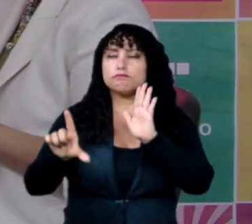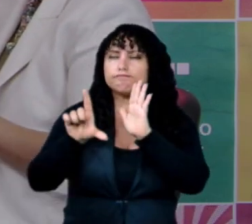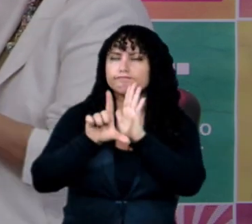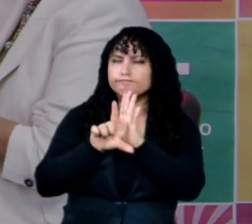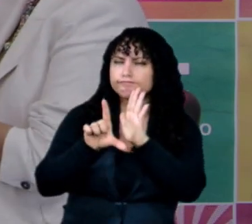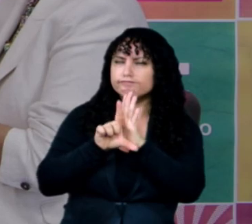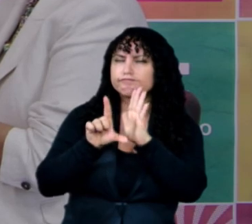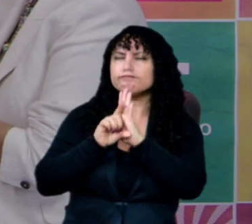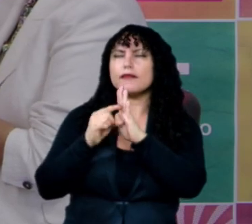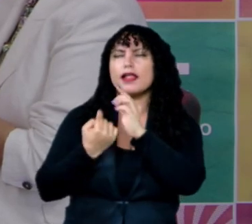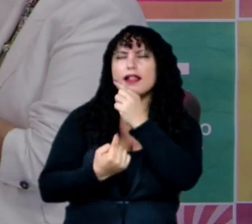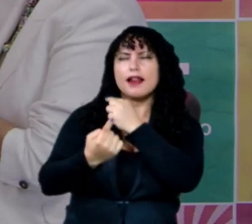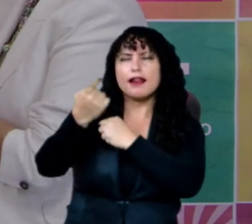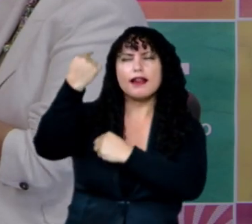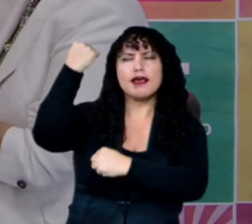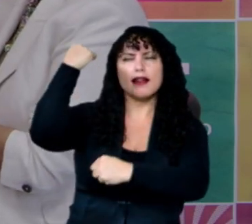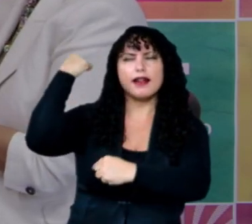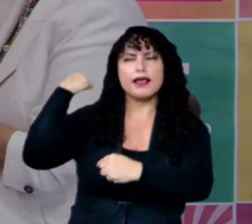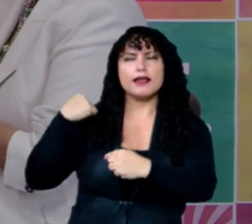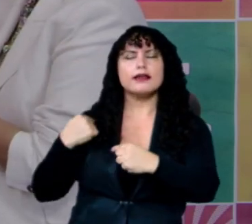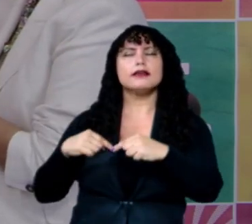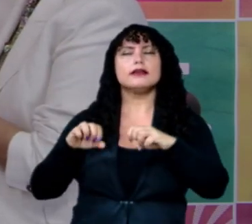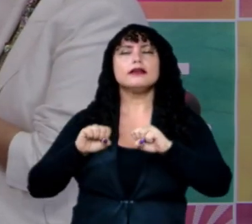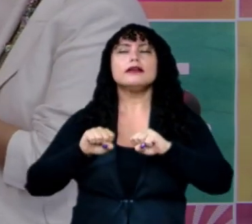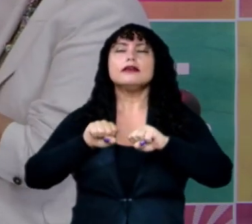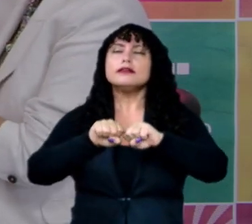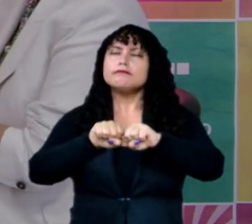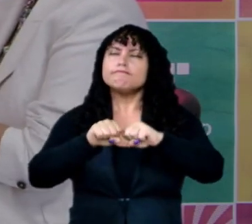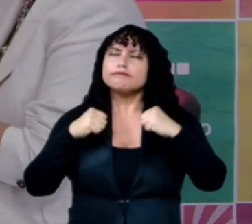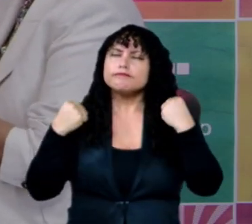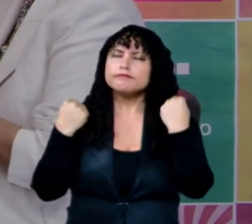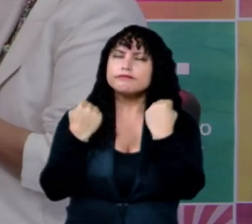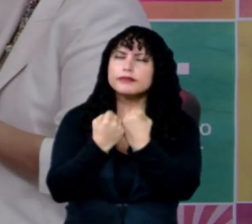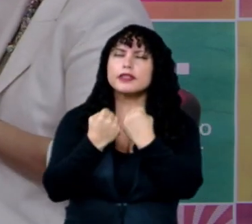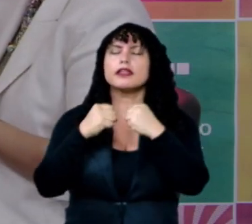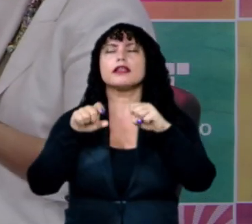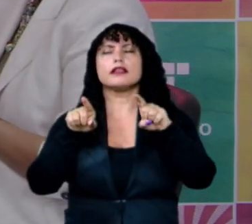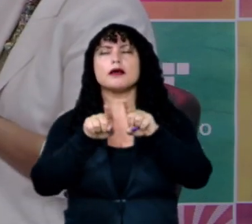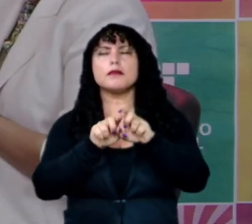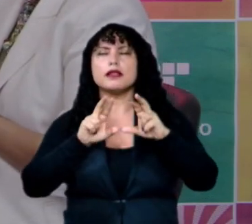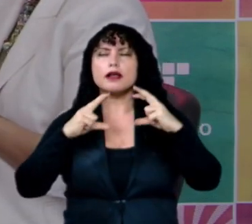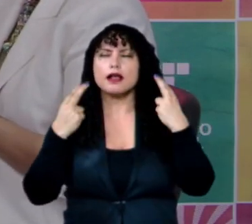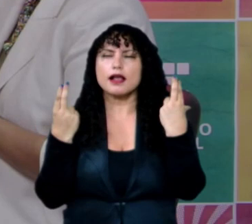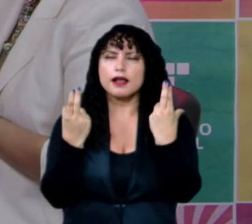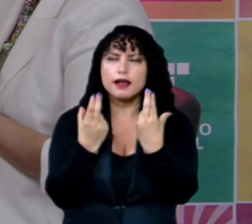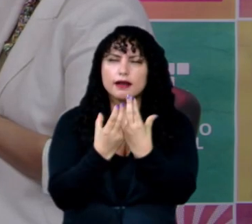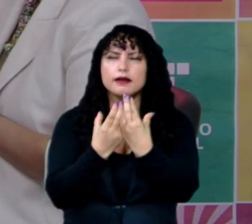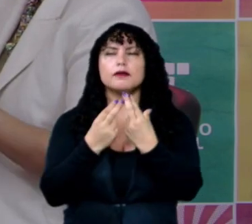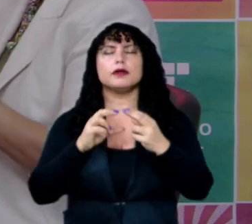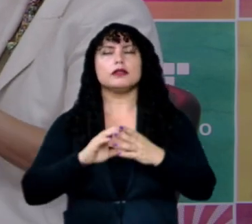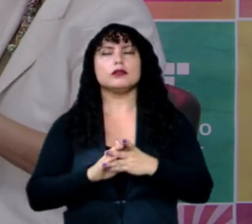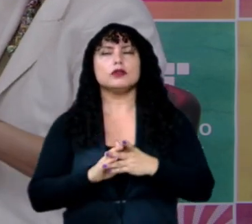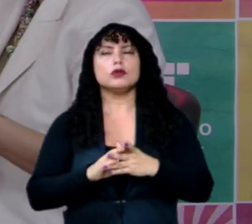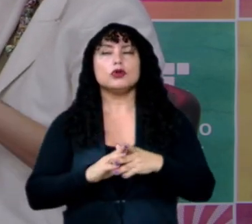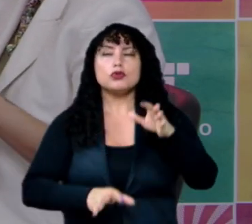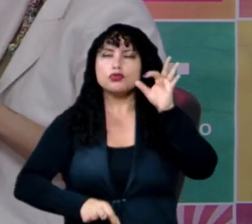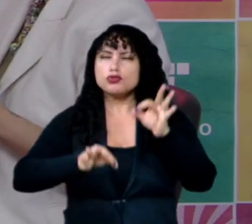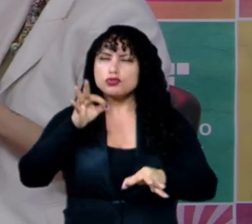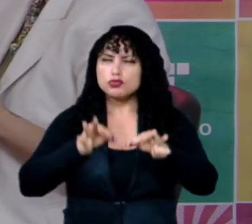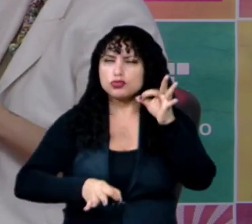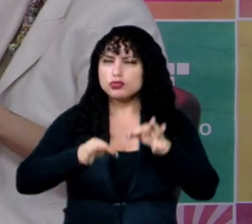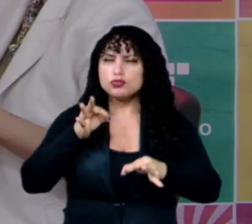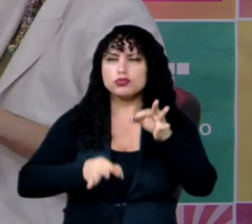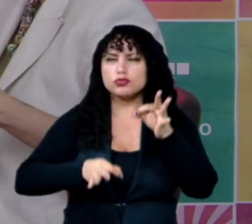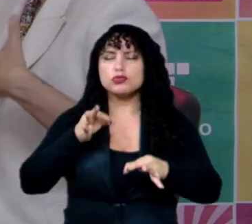né? Desde das assembleias estaduais, das câmaras de vereadores, né? Aos tribunais de justiça,